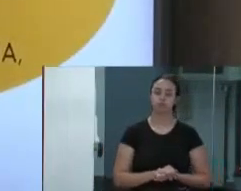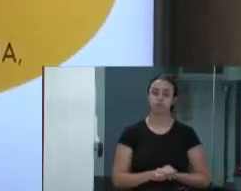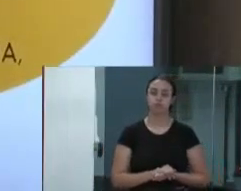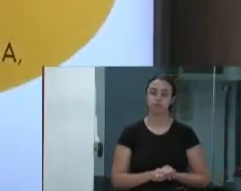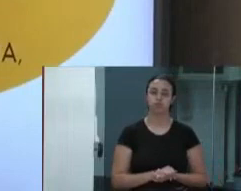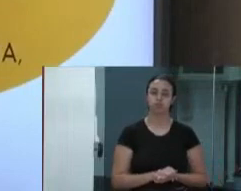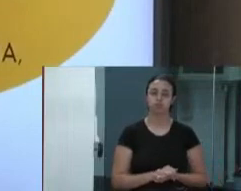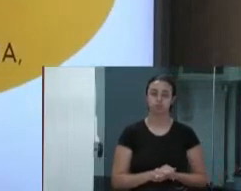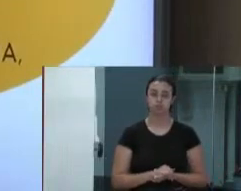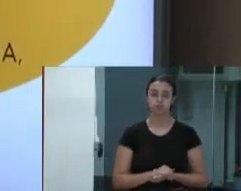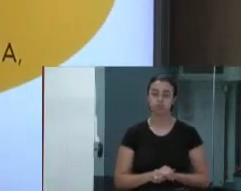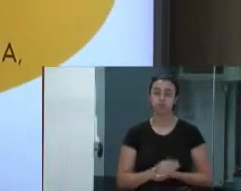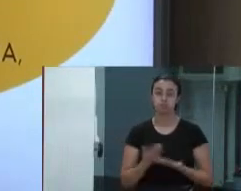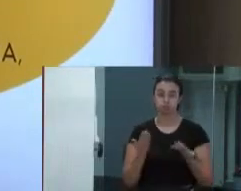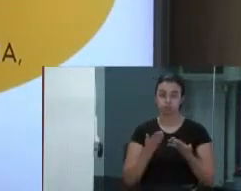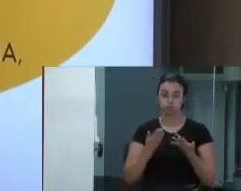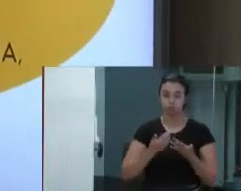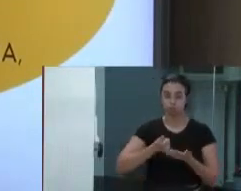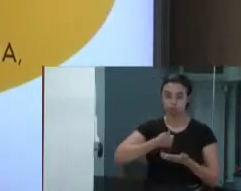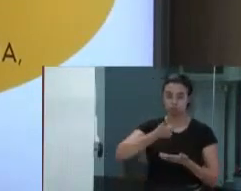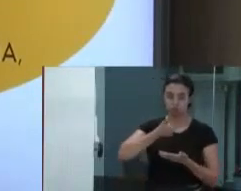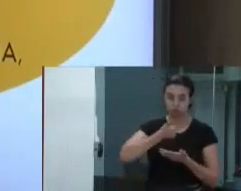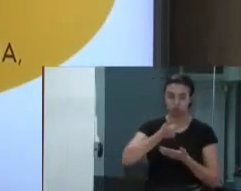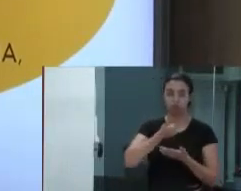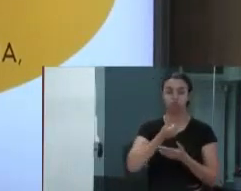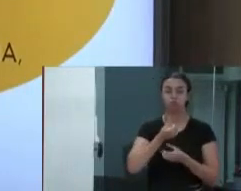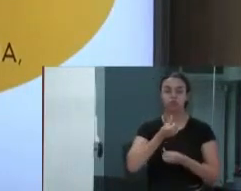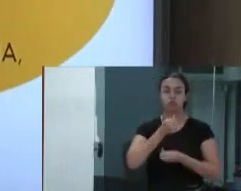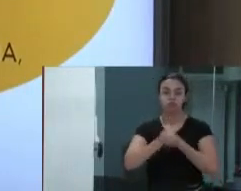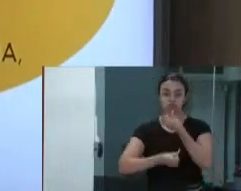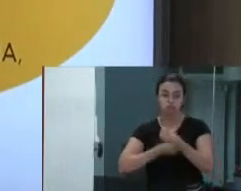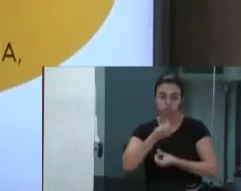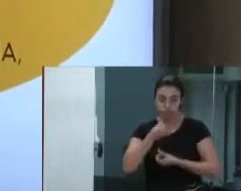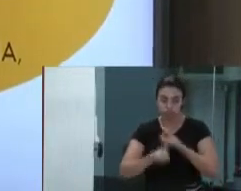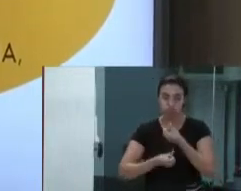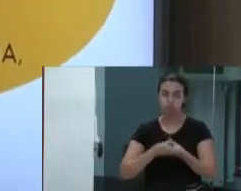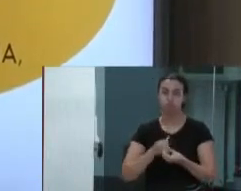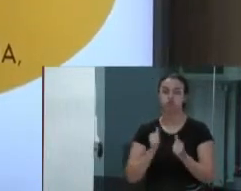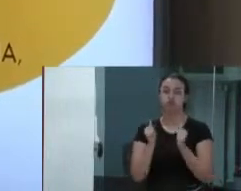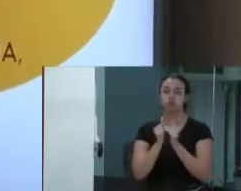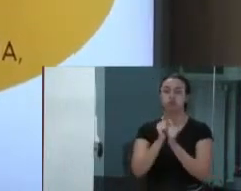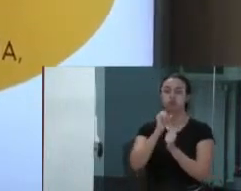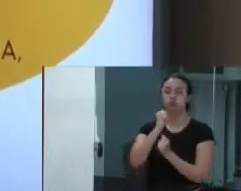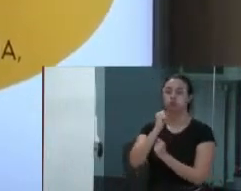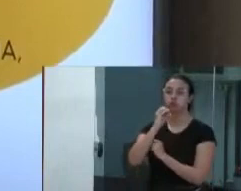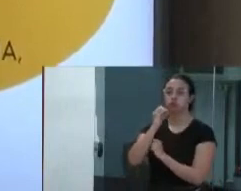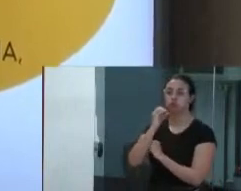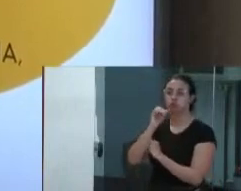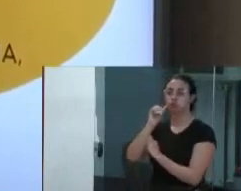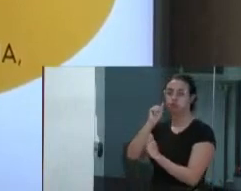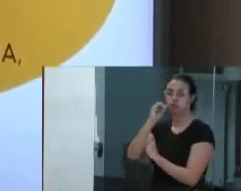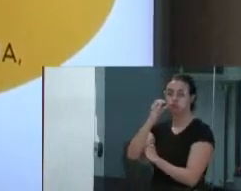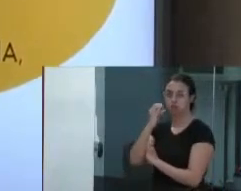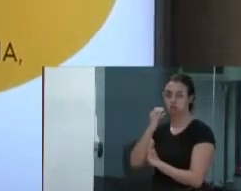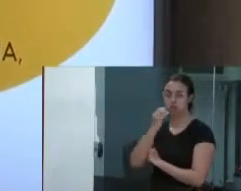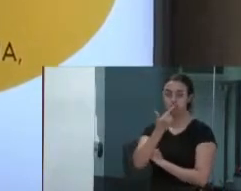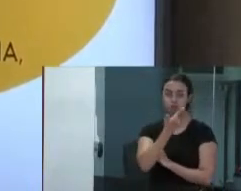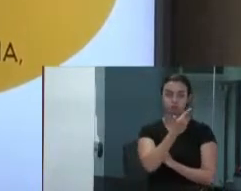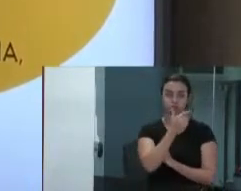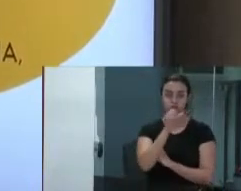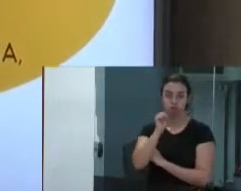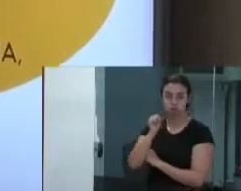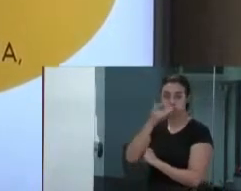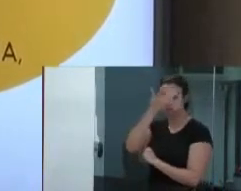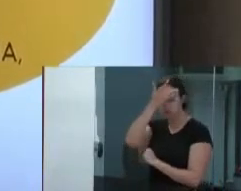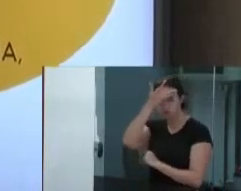E já agora no primeiro semestre, né, nós tivemos aí uma cooperação junto ao SOAC, né, foram 28 capacitados no